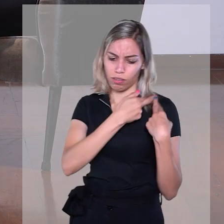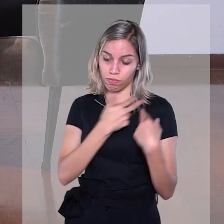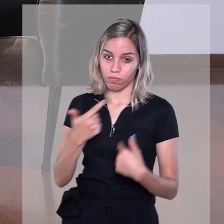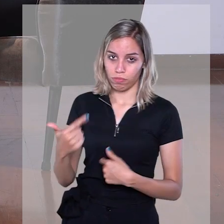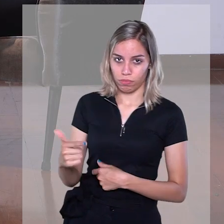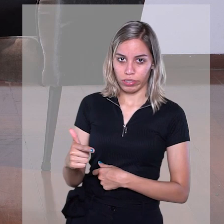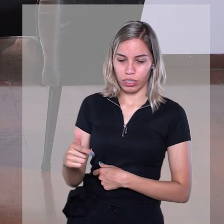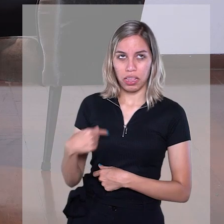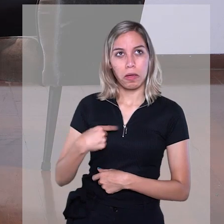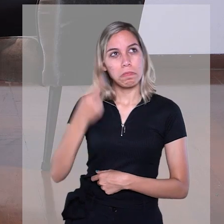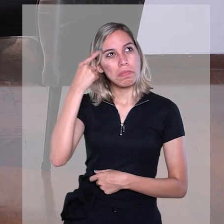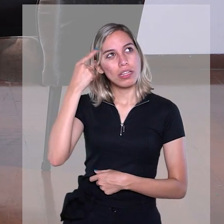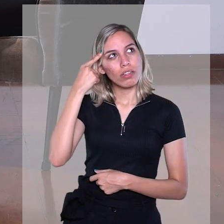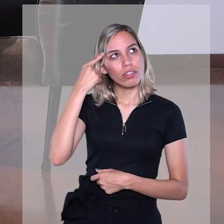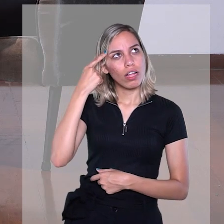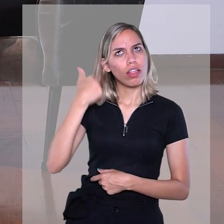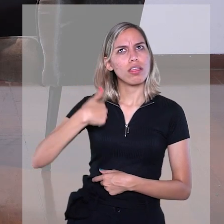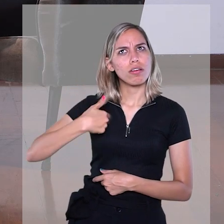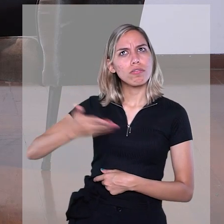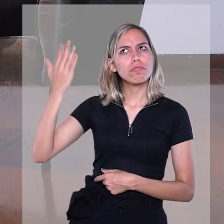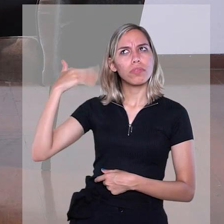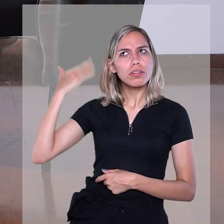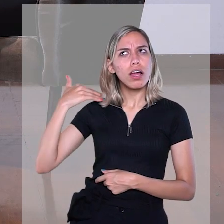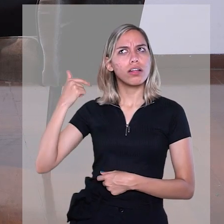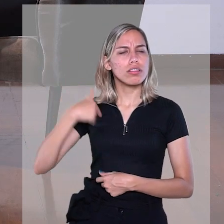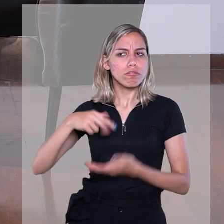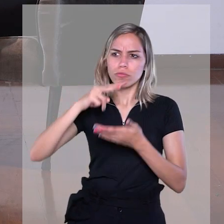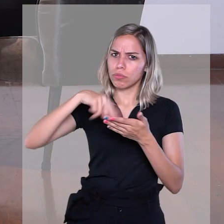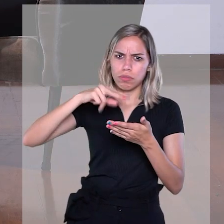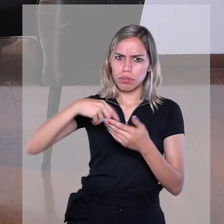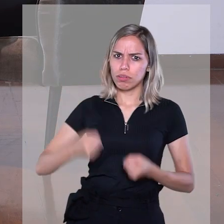essa escolha, porque eu nem mesmo era um grande leitor de poesia.